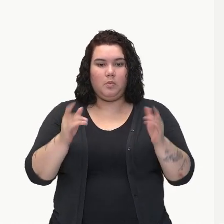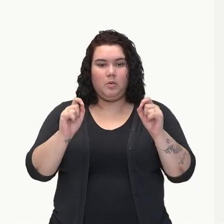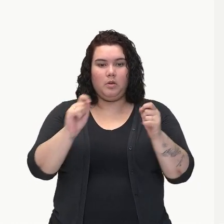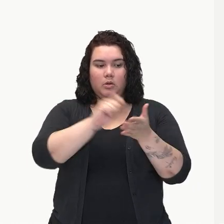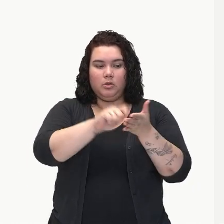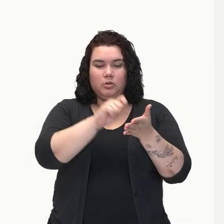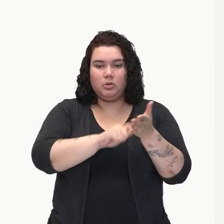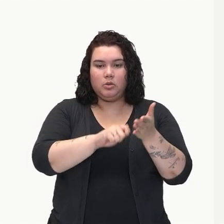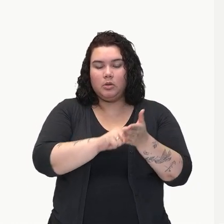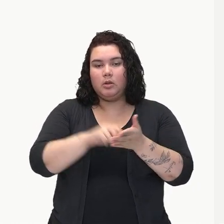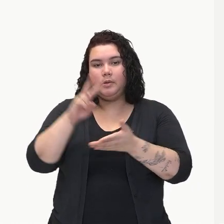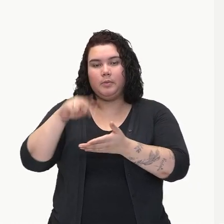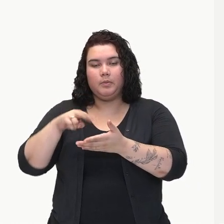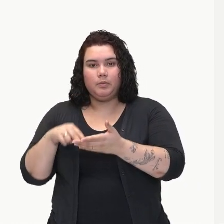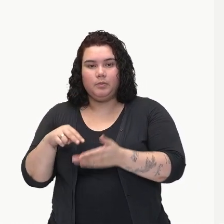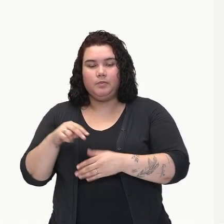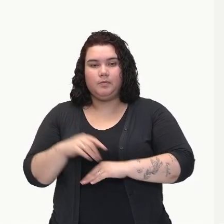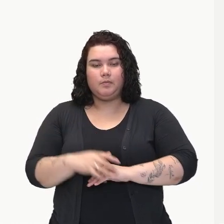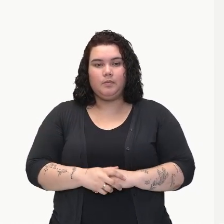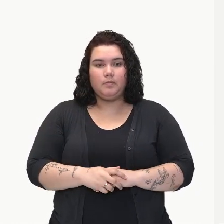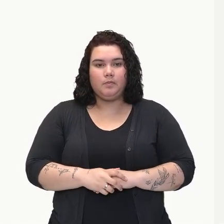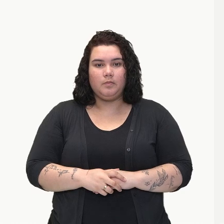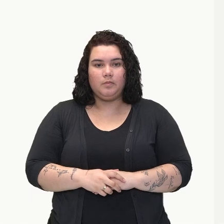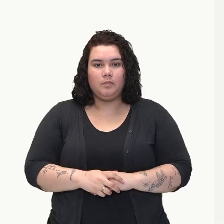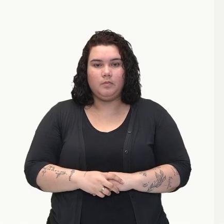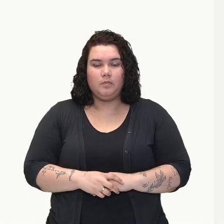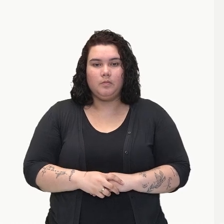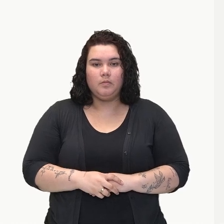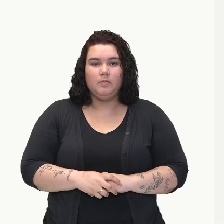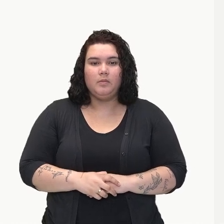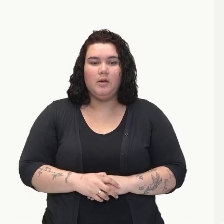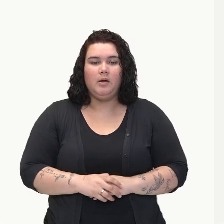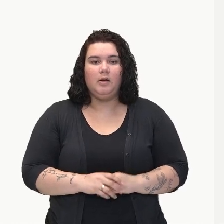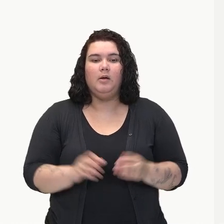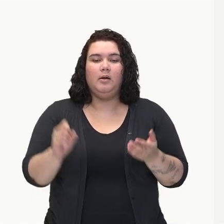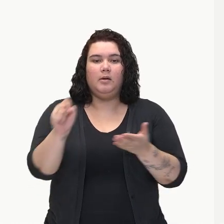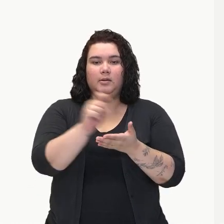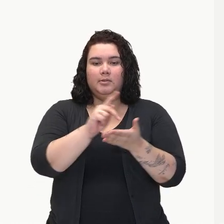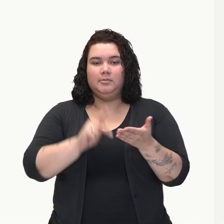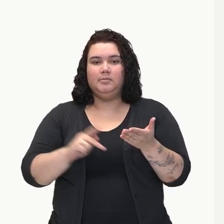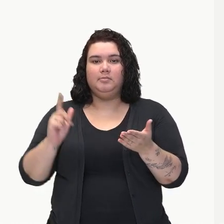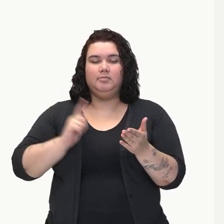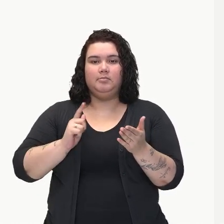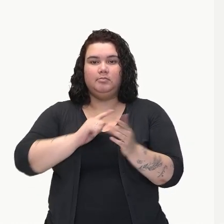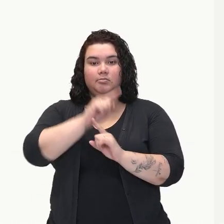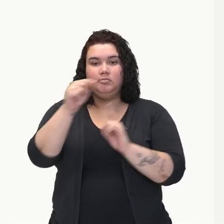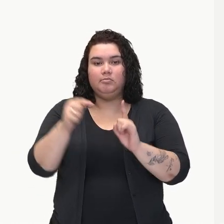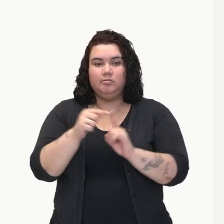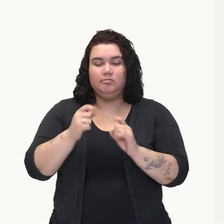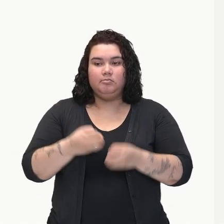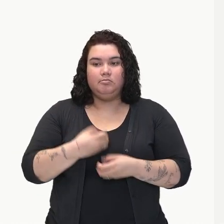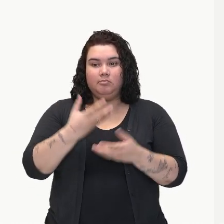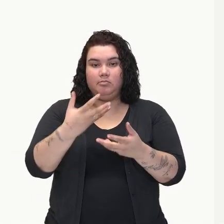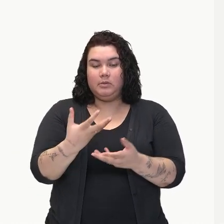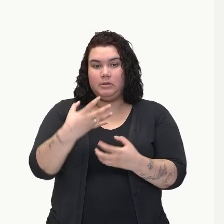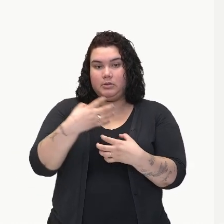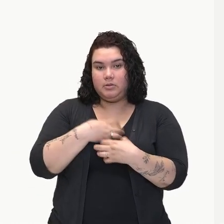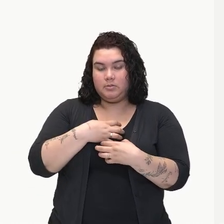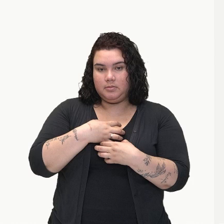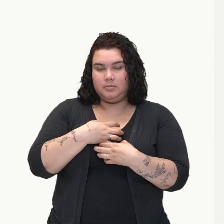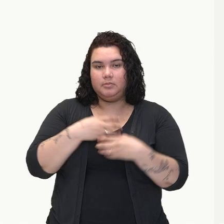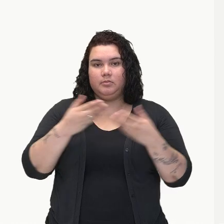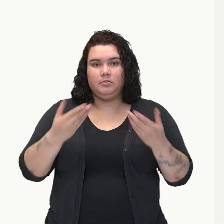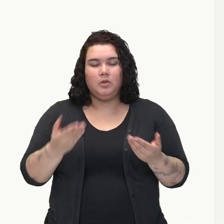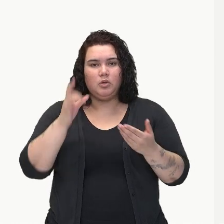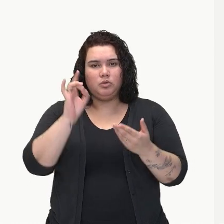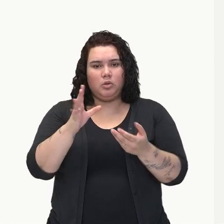e leitura. O poema tem como finalidade expressar sentimentos. É claro que não